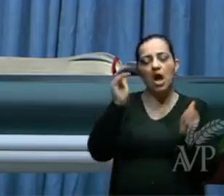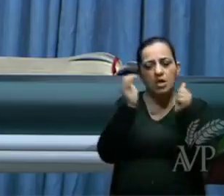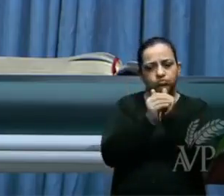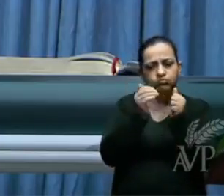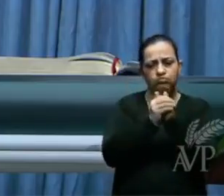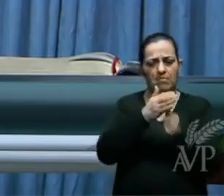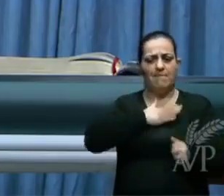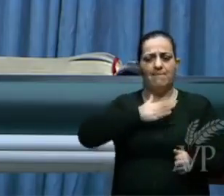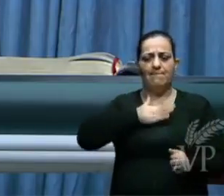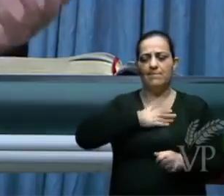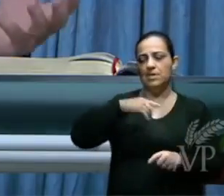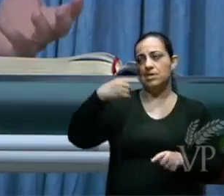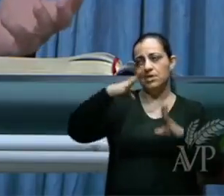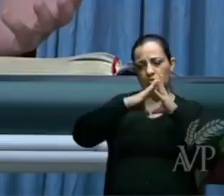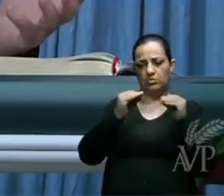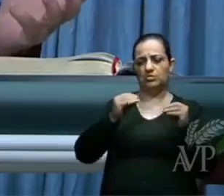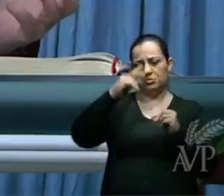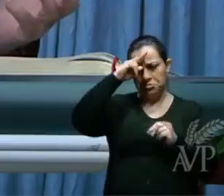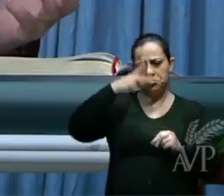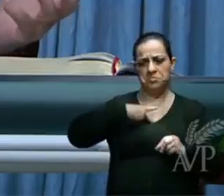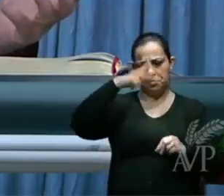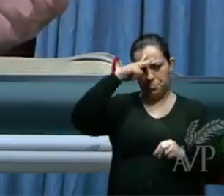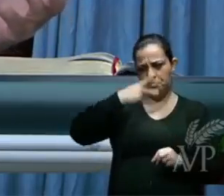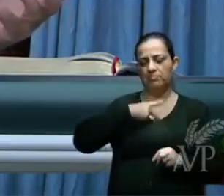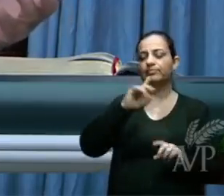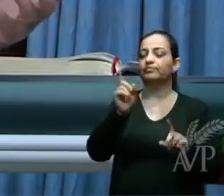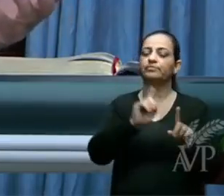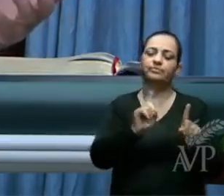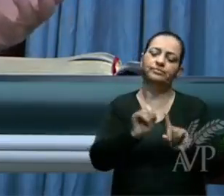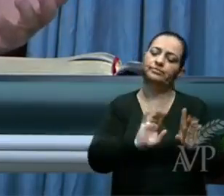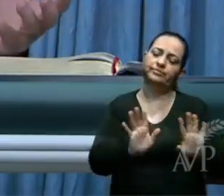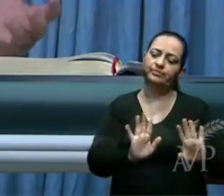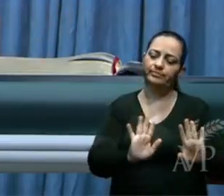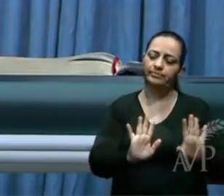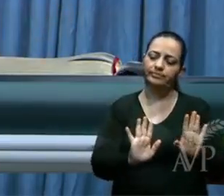curado quer dizer que esse plano não horácio não seria